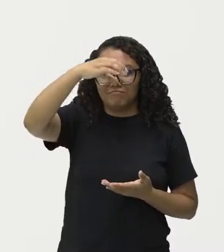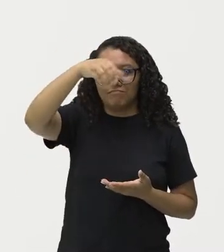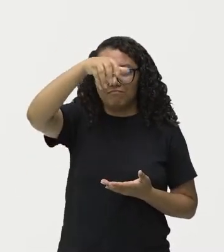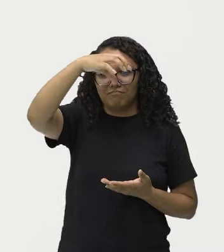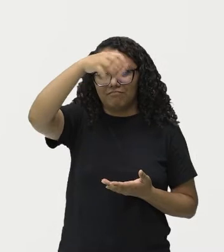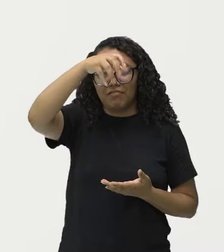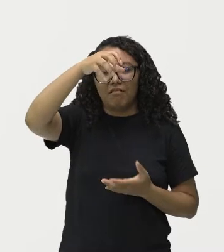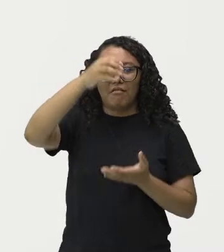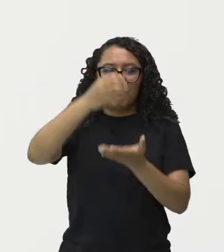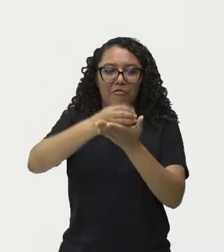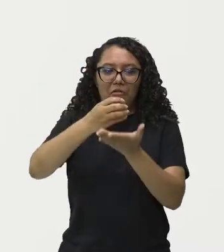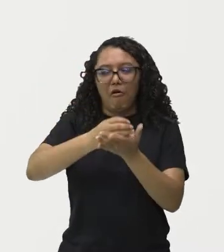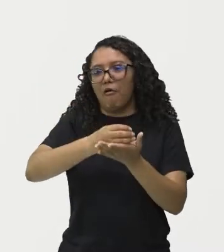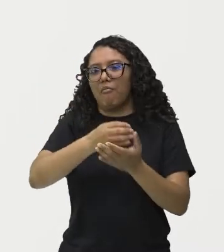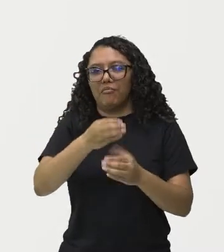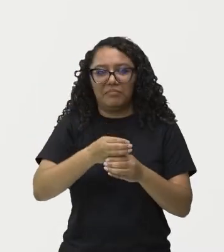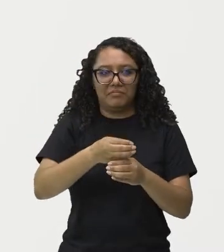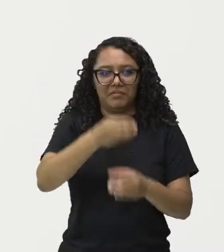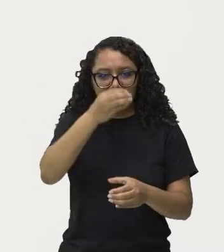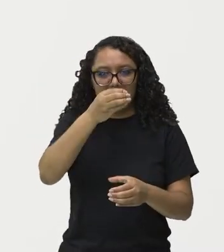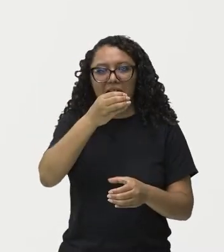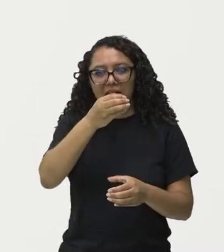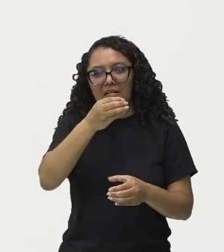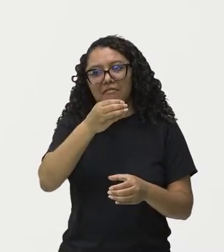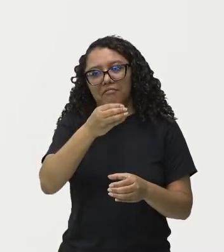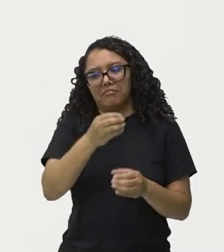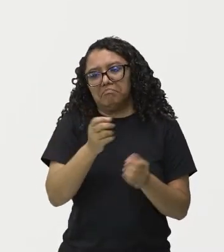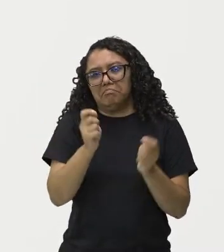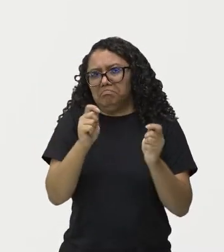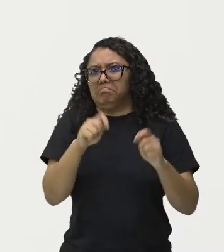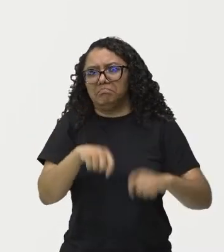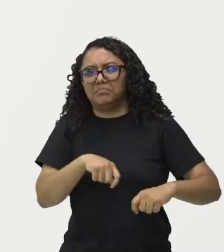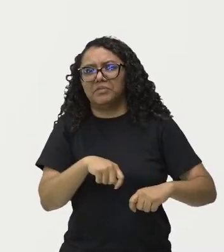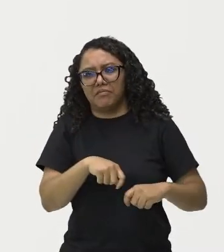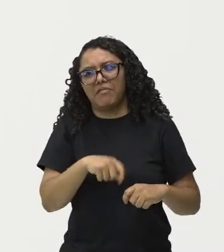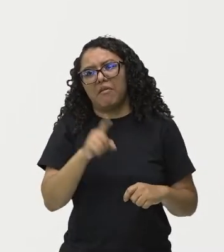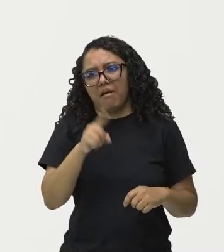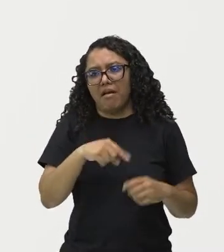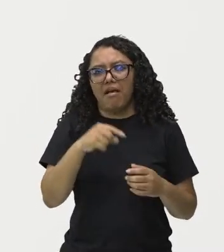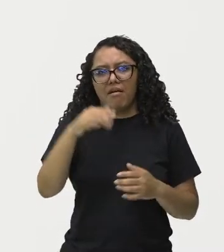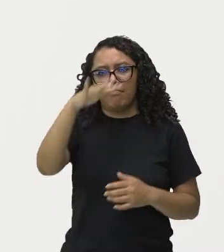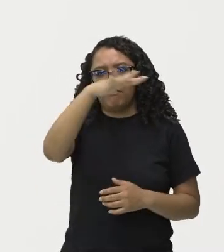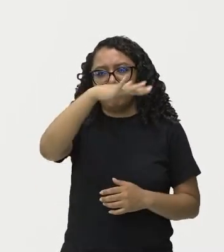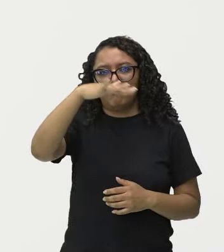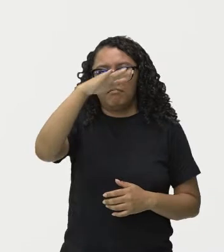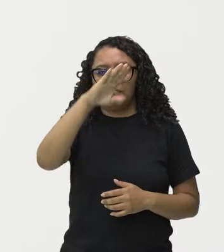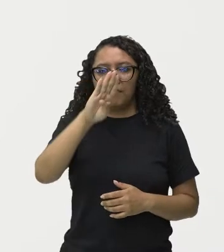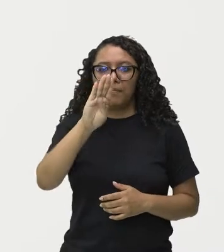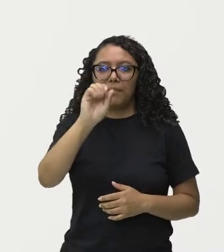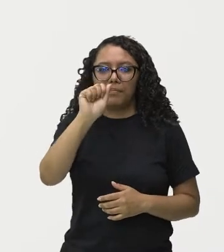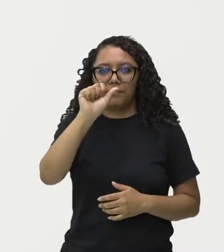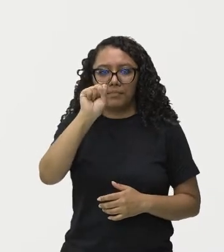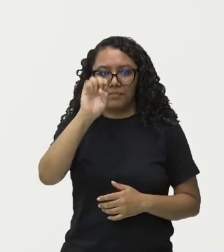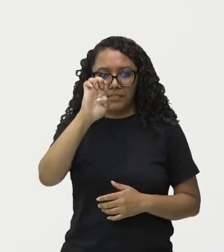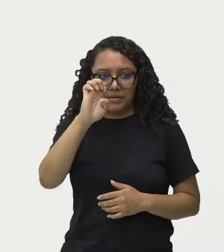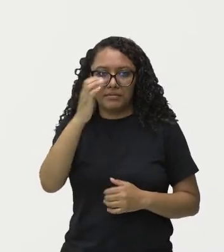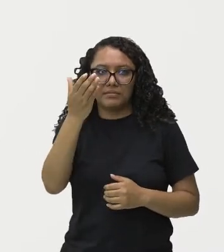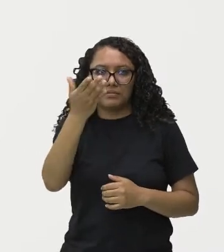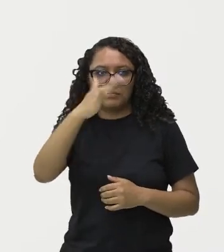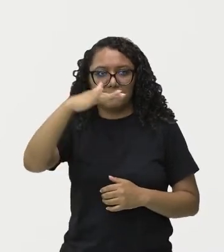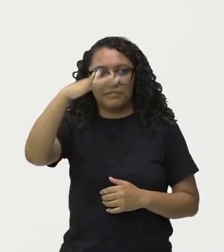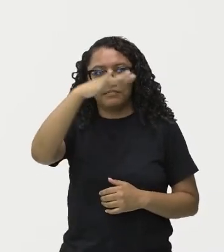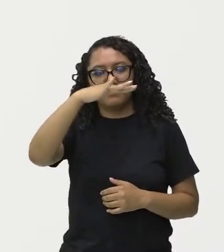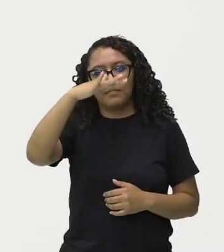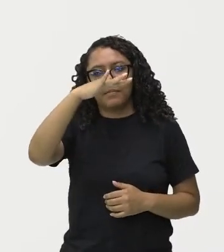do copo, é a tampa da garrafa. A gente pode entender como sendo a base, tá? E vejam que do jeito que eu tenho